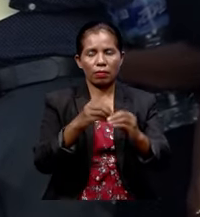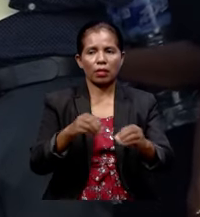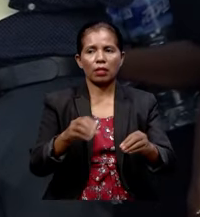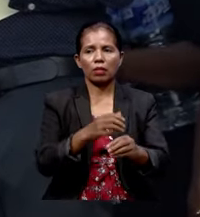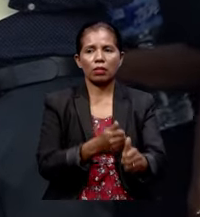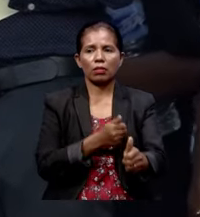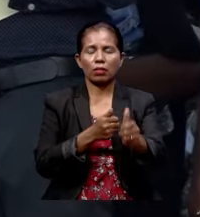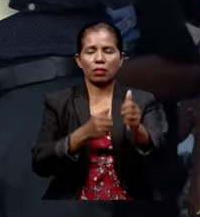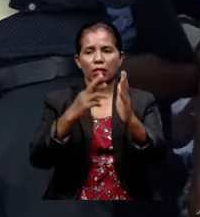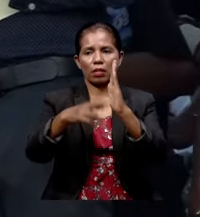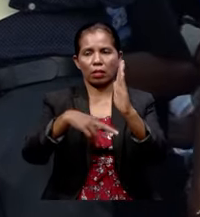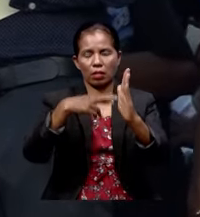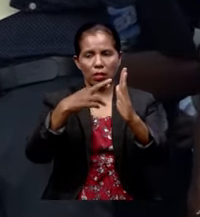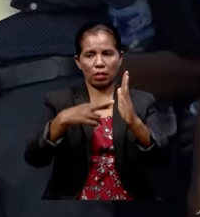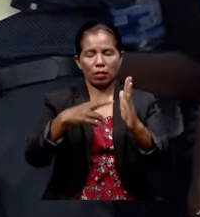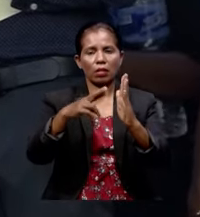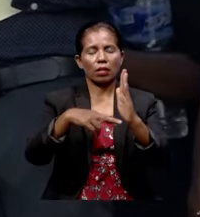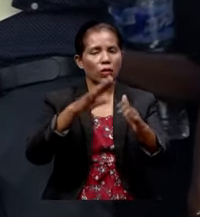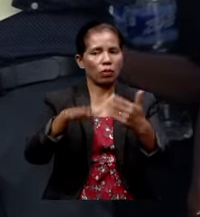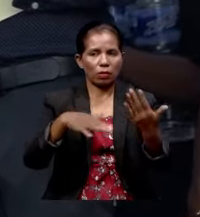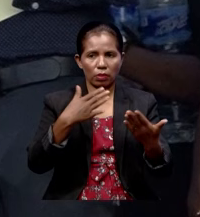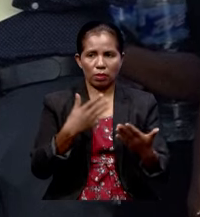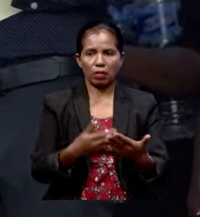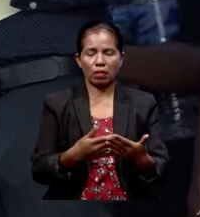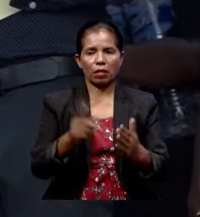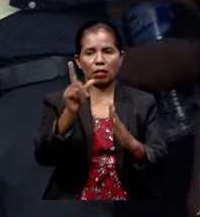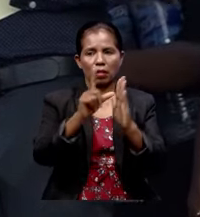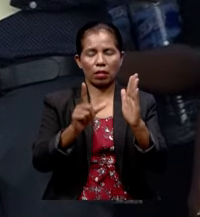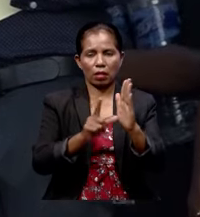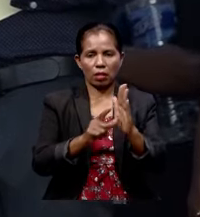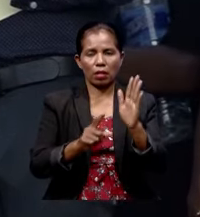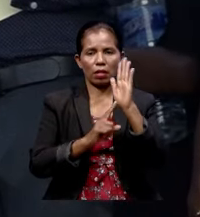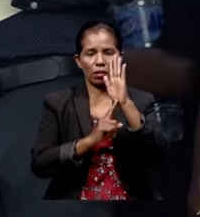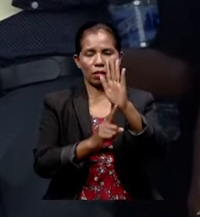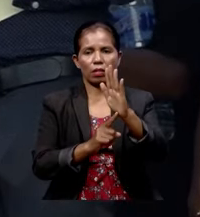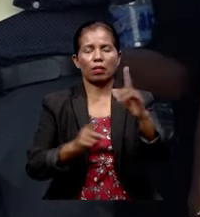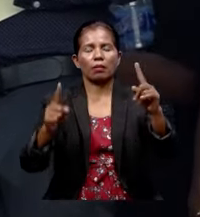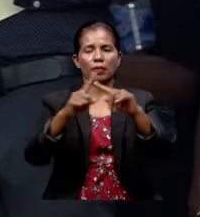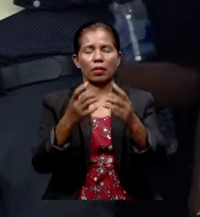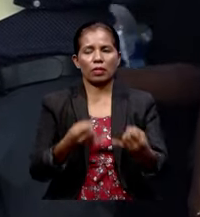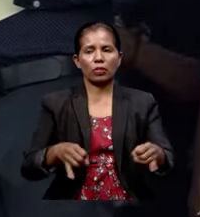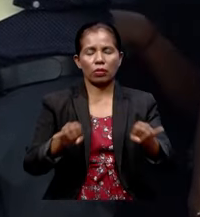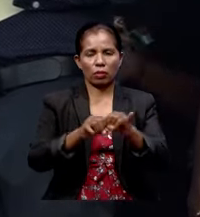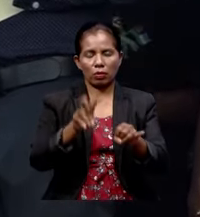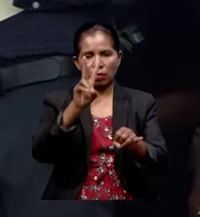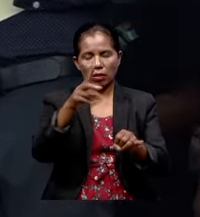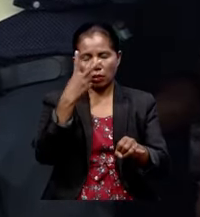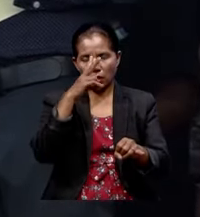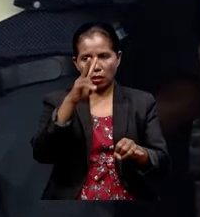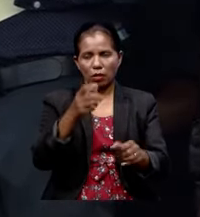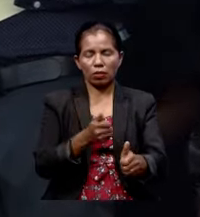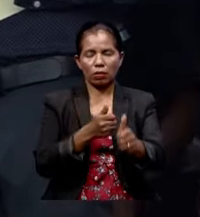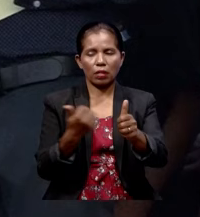Tu regras, no regulamento, só tu vê lei, a tu irela, vai a instituição rua, a tu are, tu irei